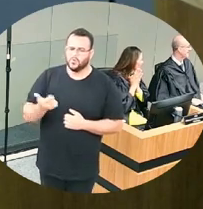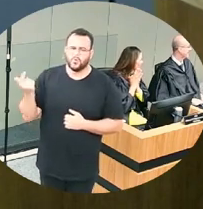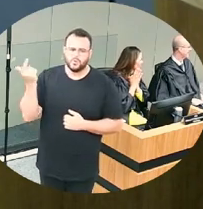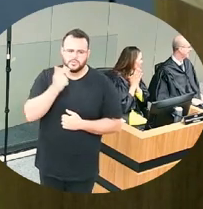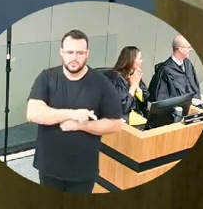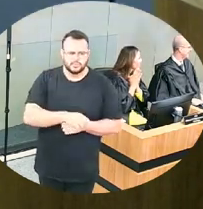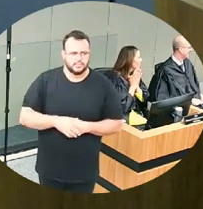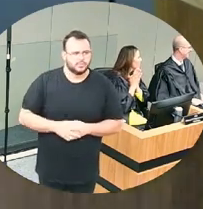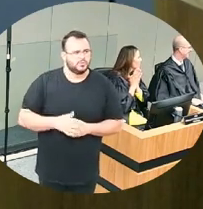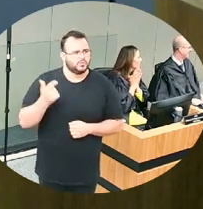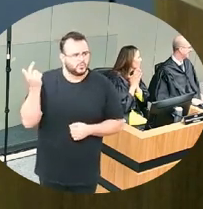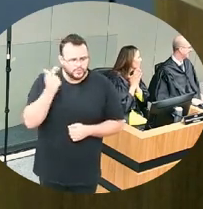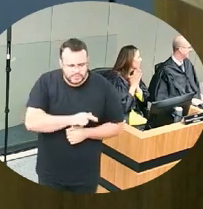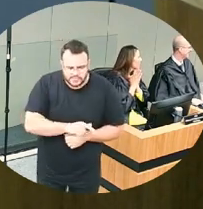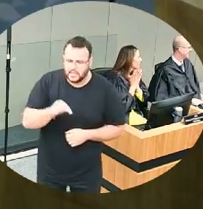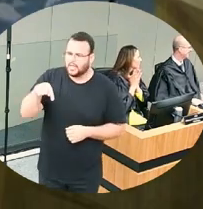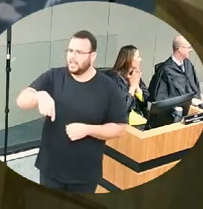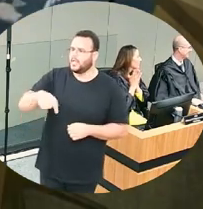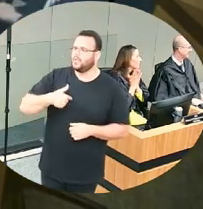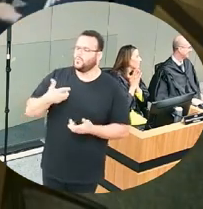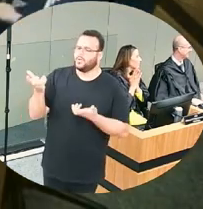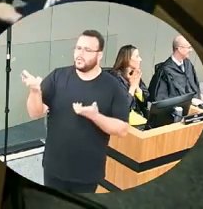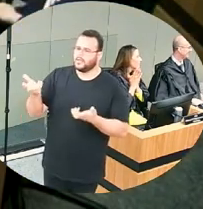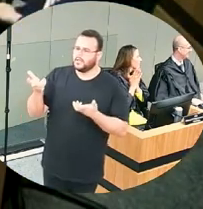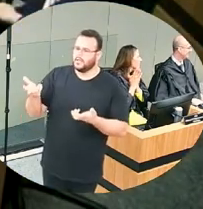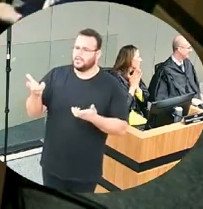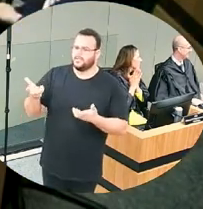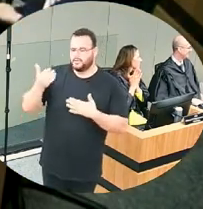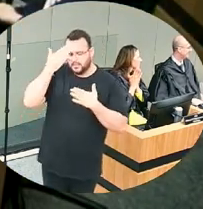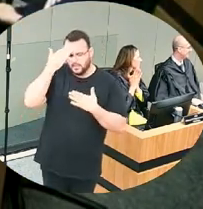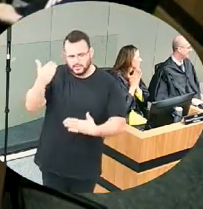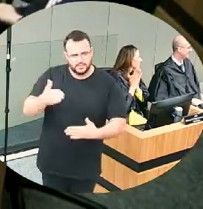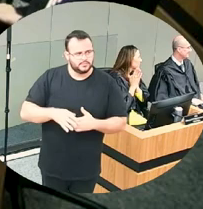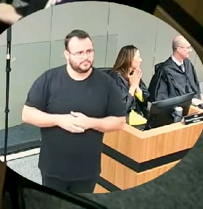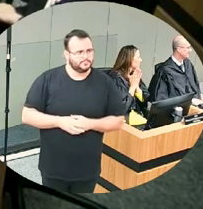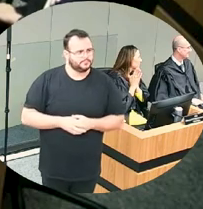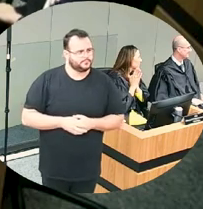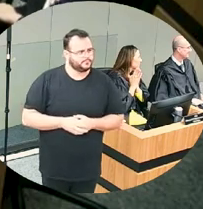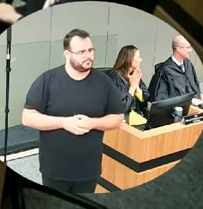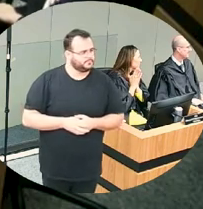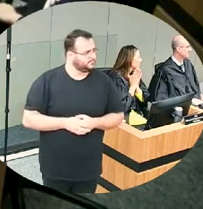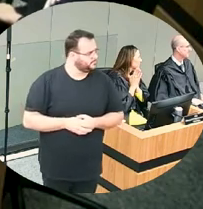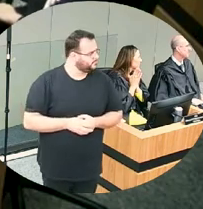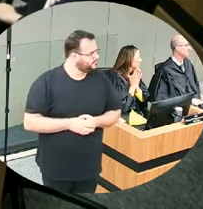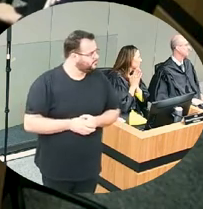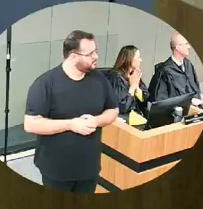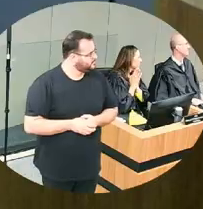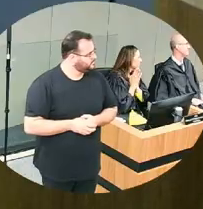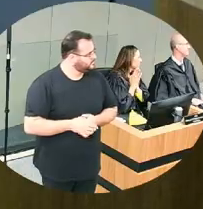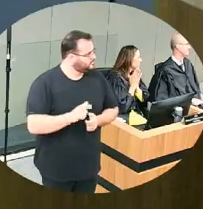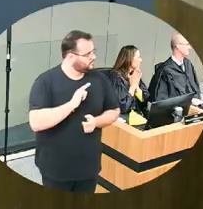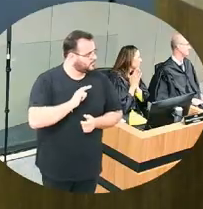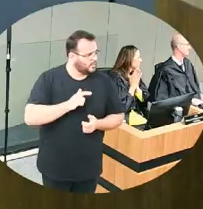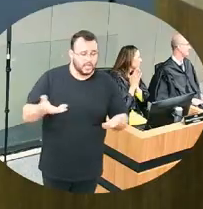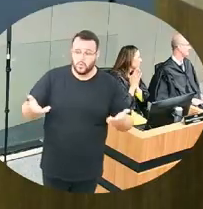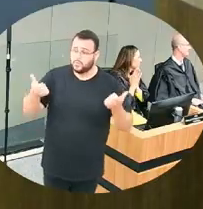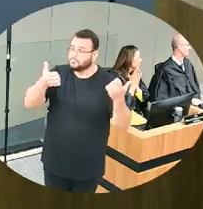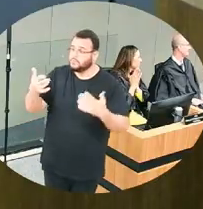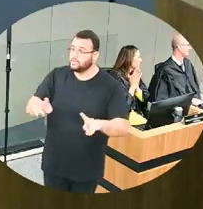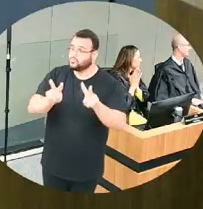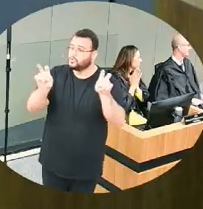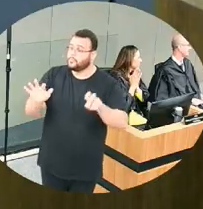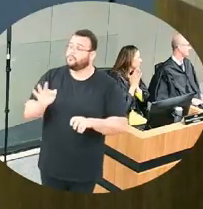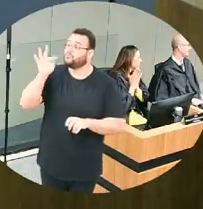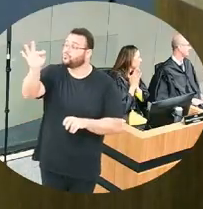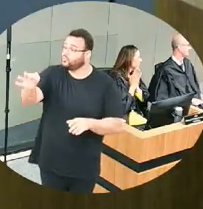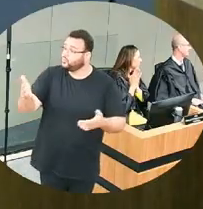k ganhei e aqui quero deixar o meu agradecimento e nós temos falar agora do Futuro